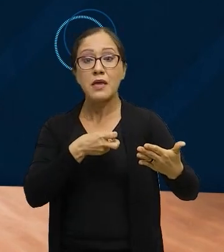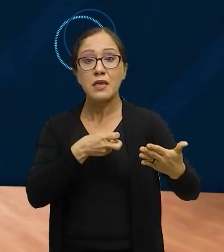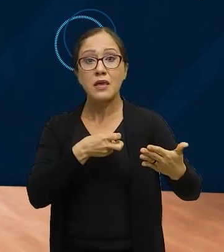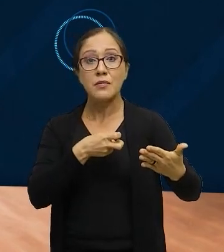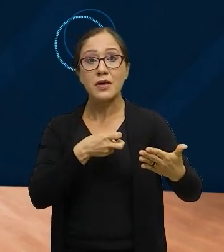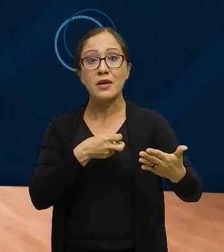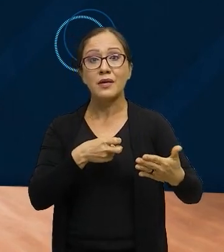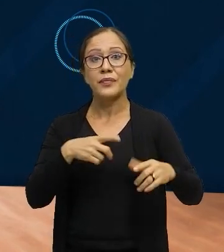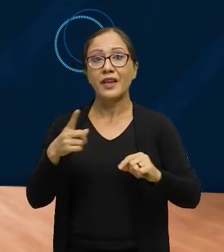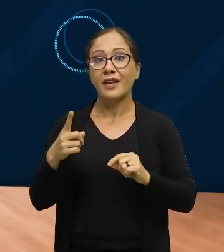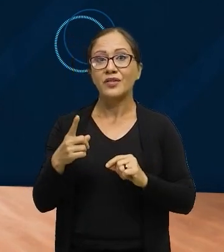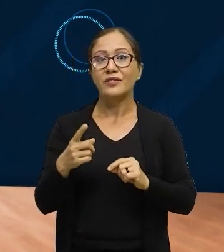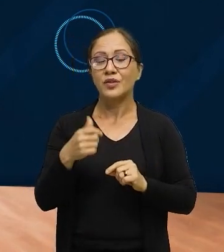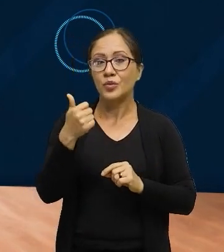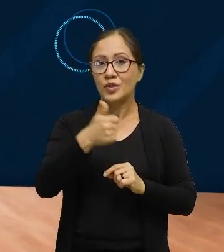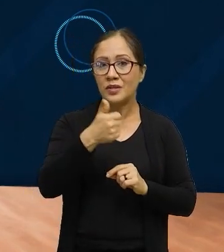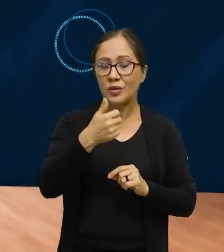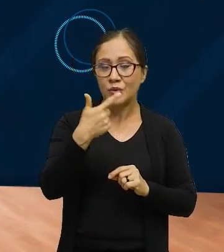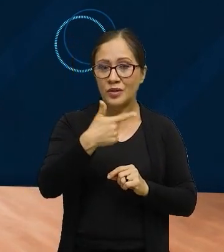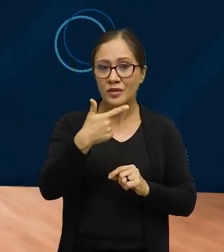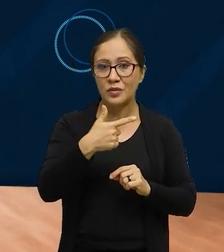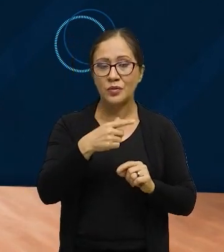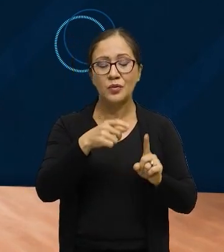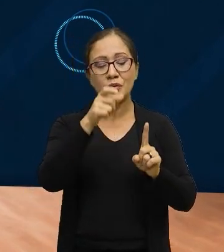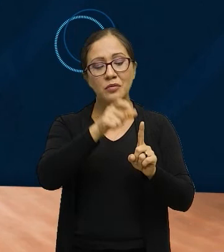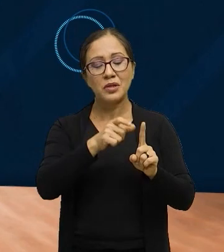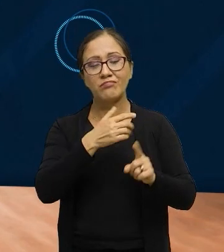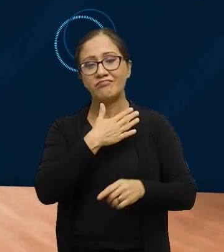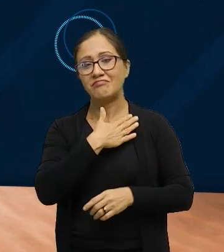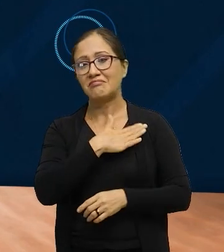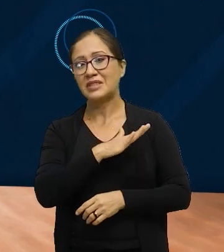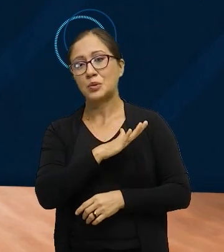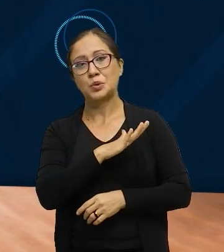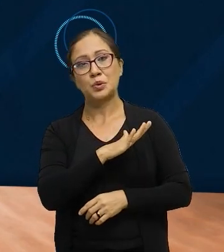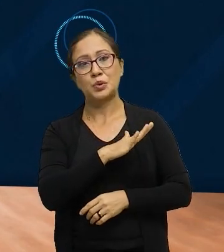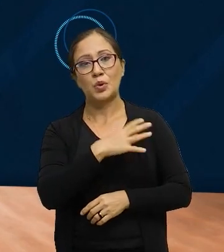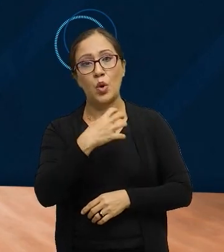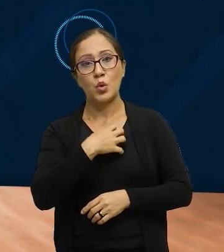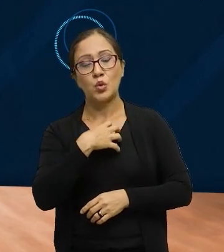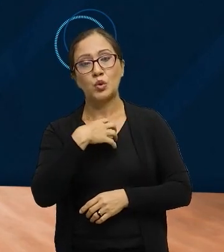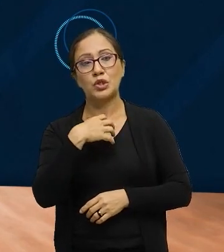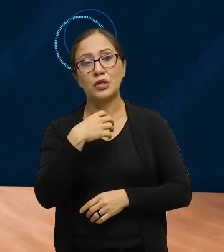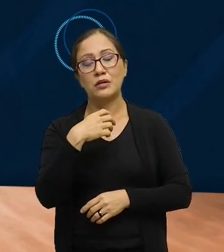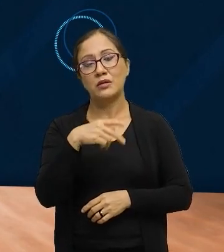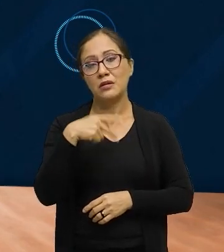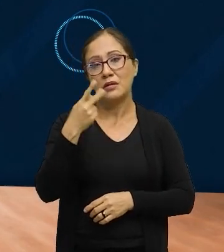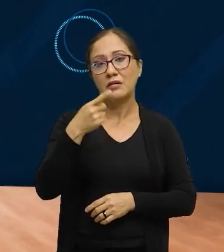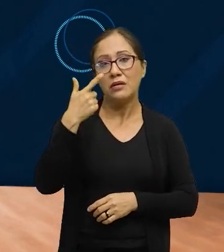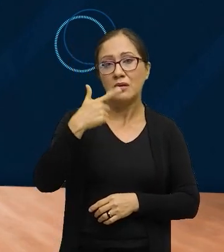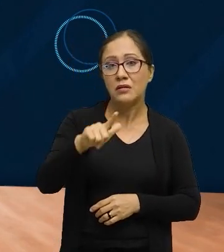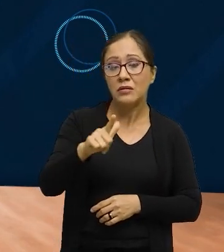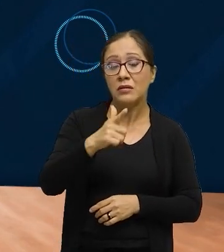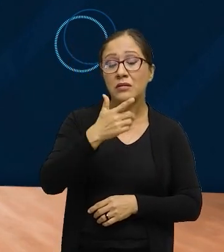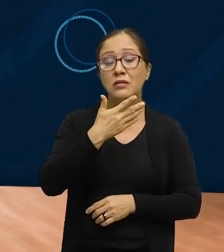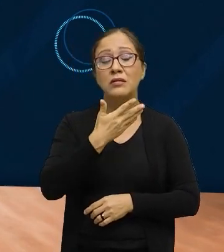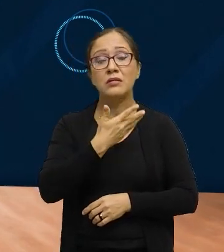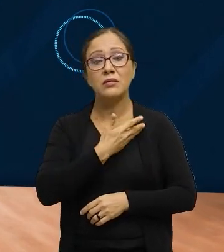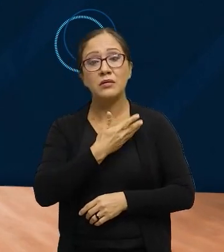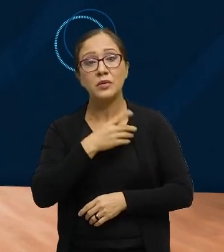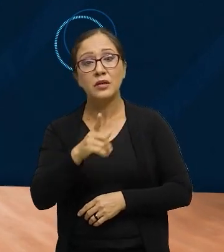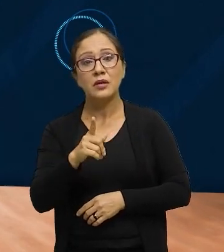segundo personagem, aquela expressão de quem não gostou tanto do jeito da fala. Então a gente já viu que